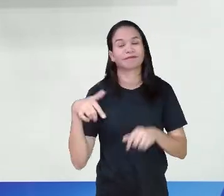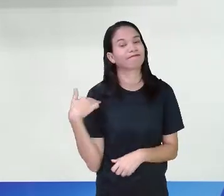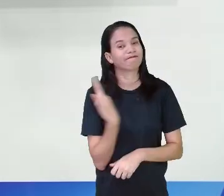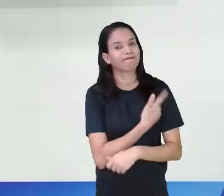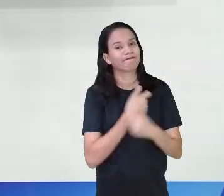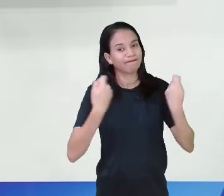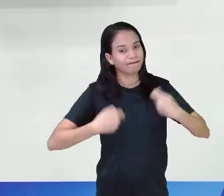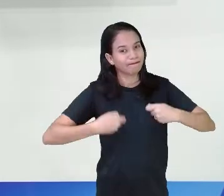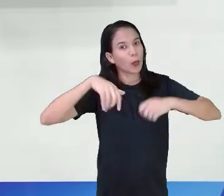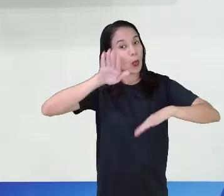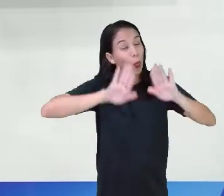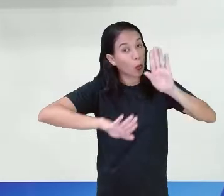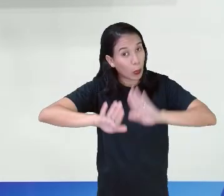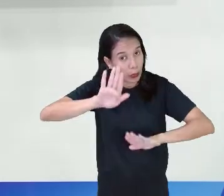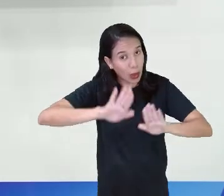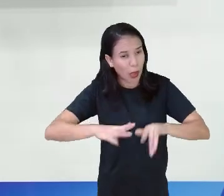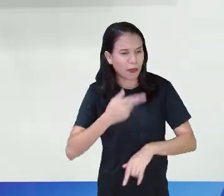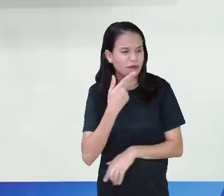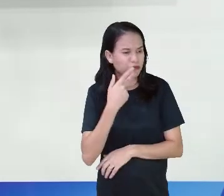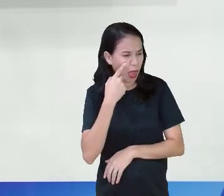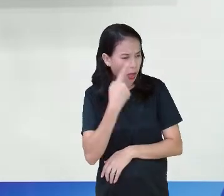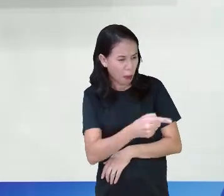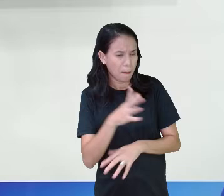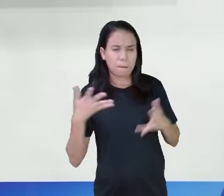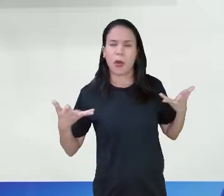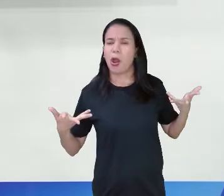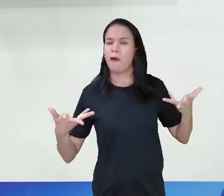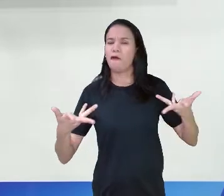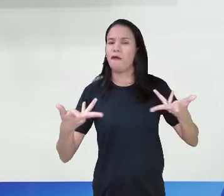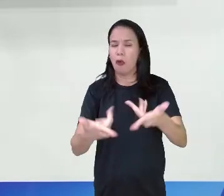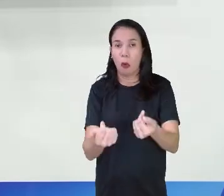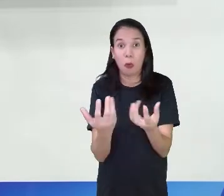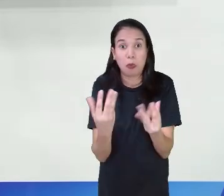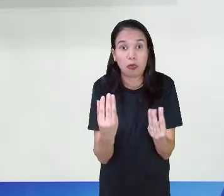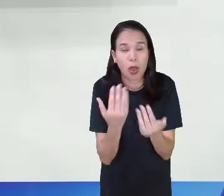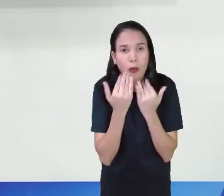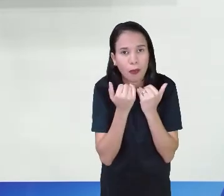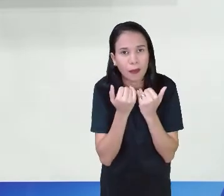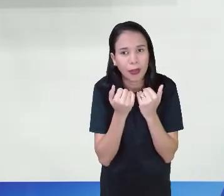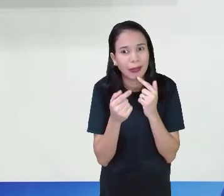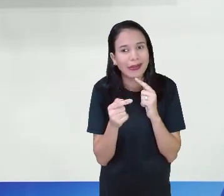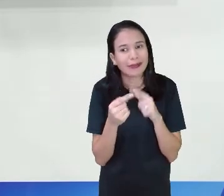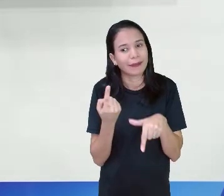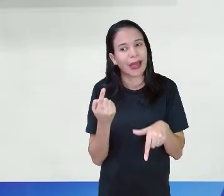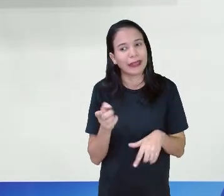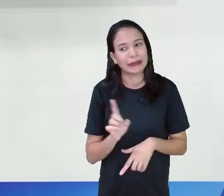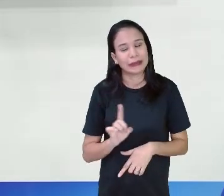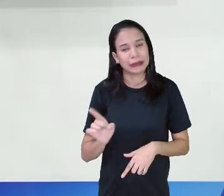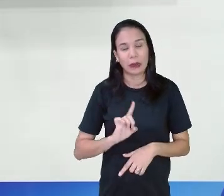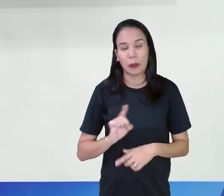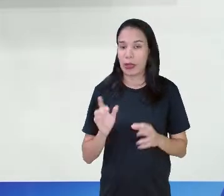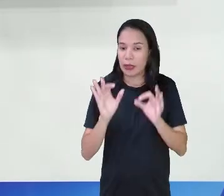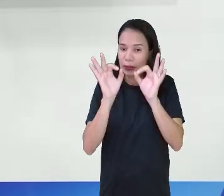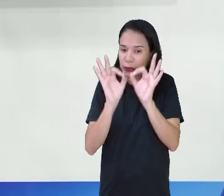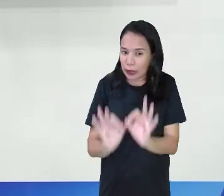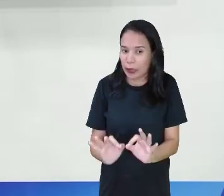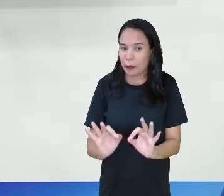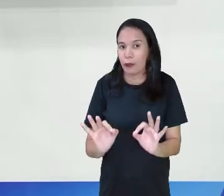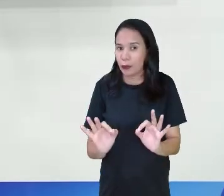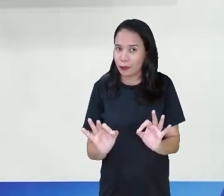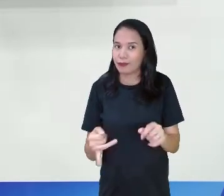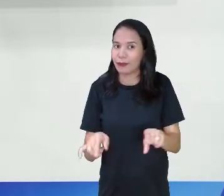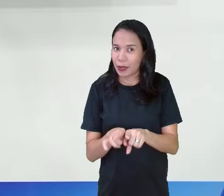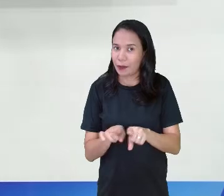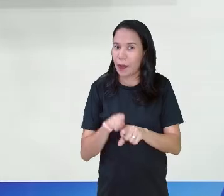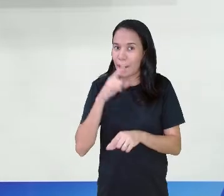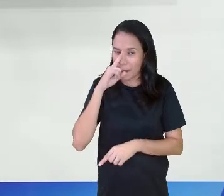que ter cuidado. Não é só porque tem assim uma coisa maravilhosa, farta, que a gente não pode, não tem que olhar o perigo ao